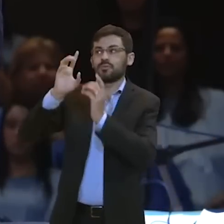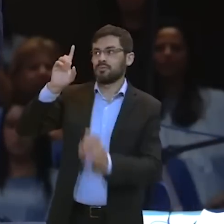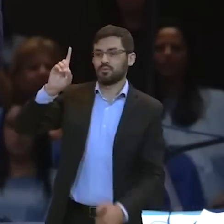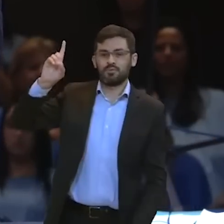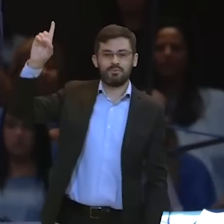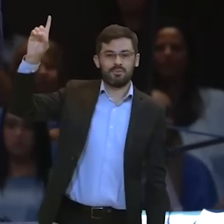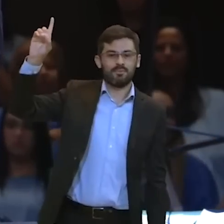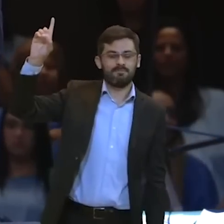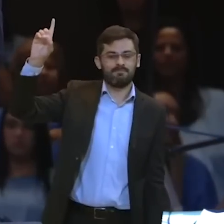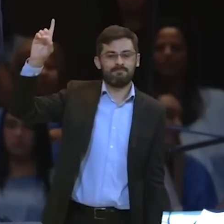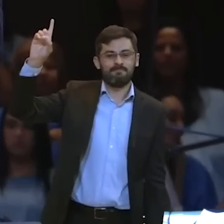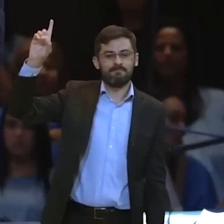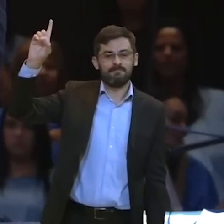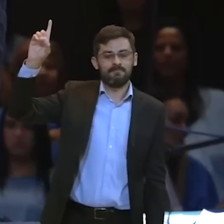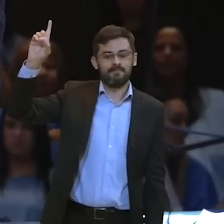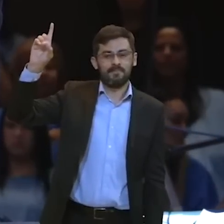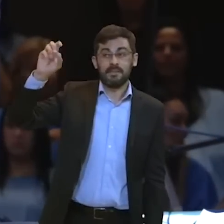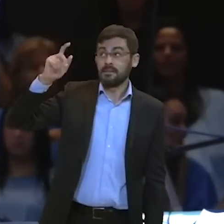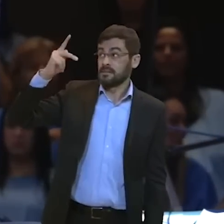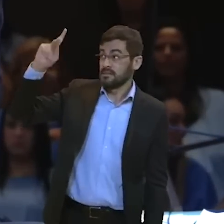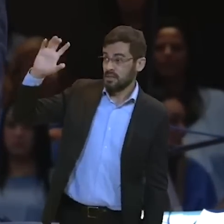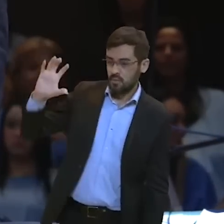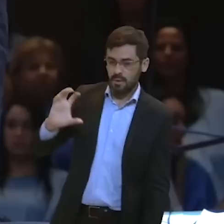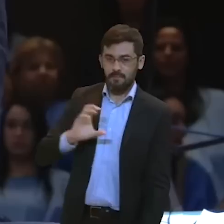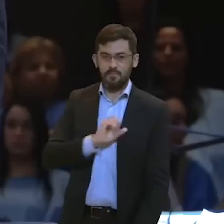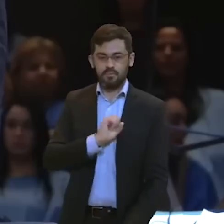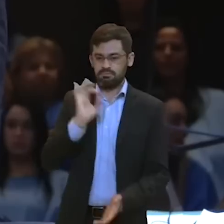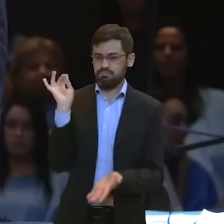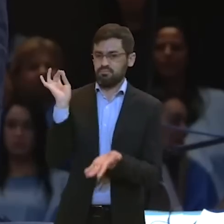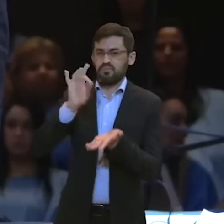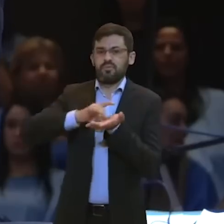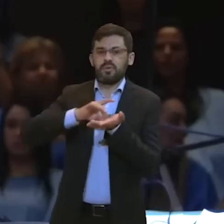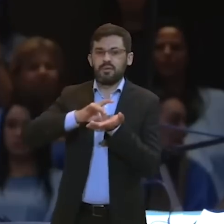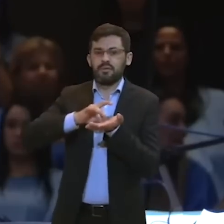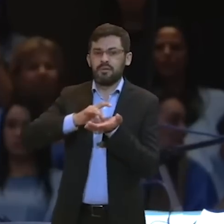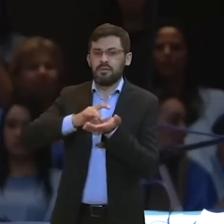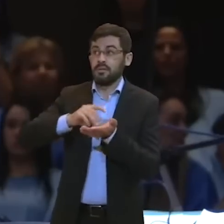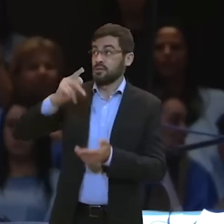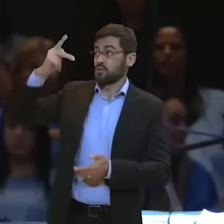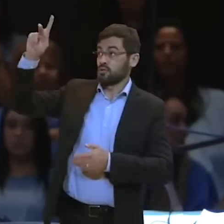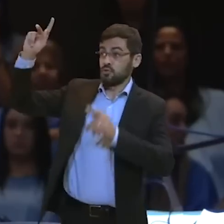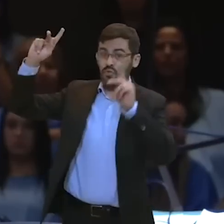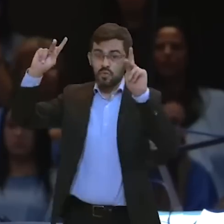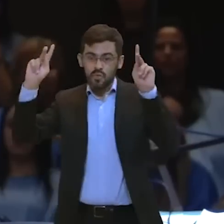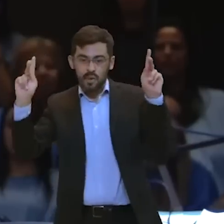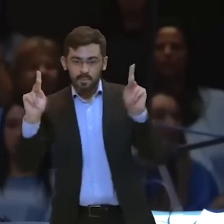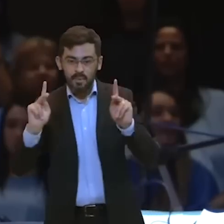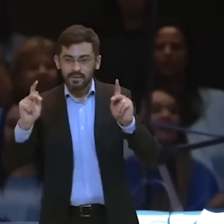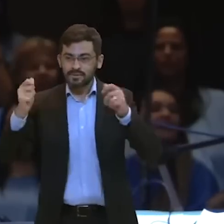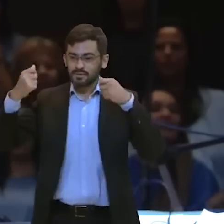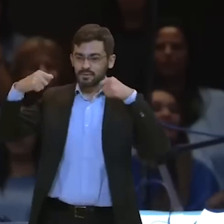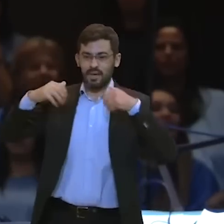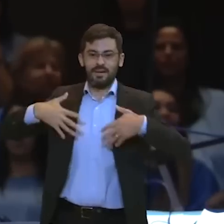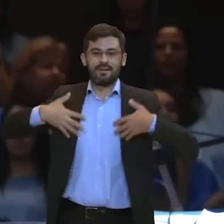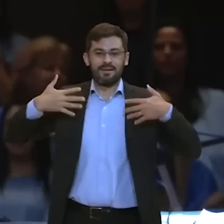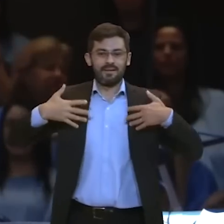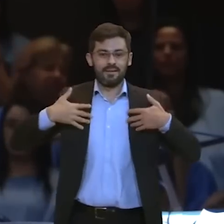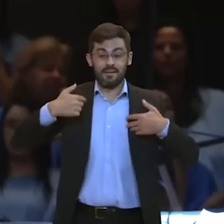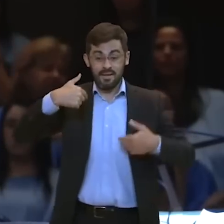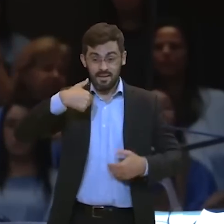Deus. Seu amor é real, sua paz gozarei.